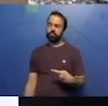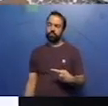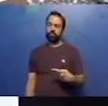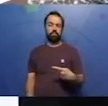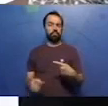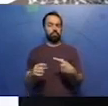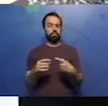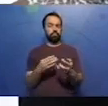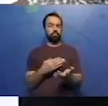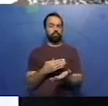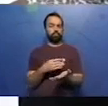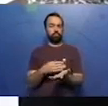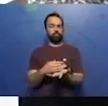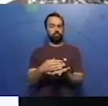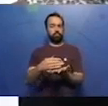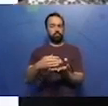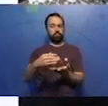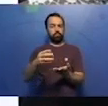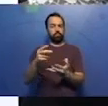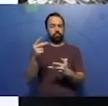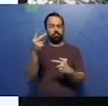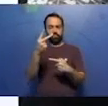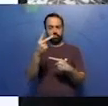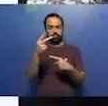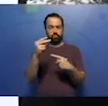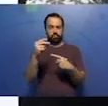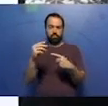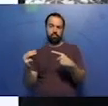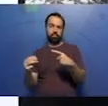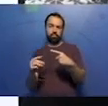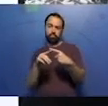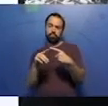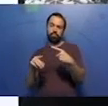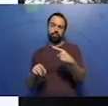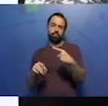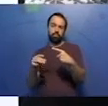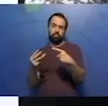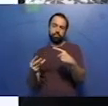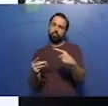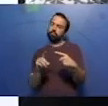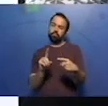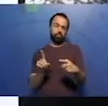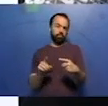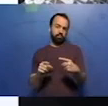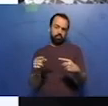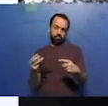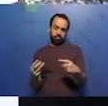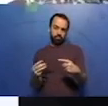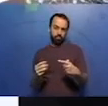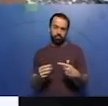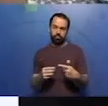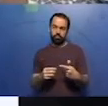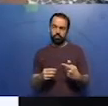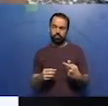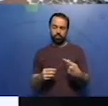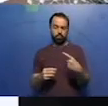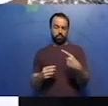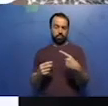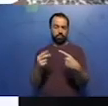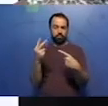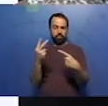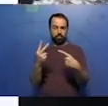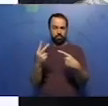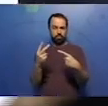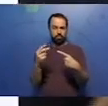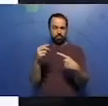já passei de 2 horas, mas eu ainda não cheguei nas 3 horas. Então, 2 horas